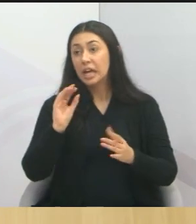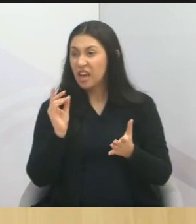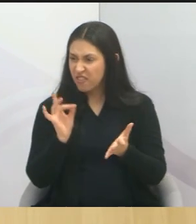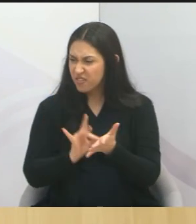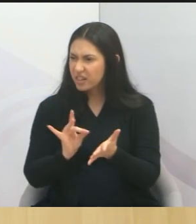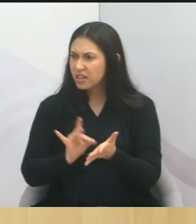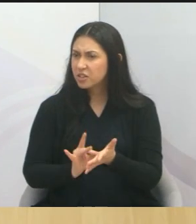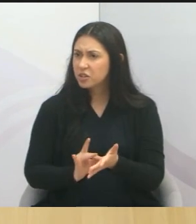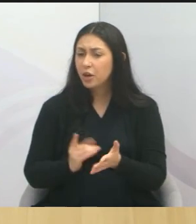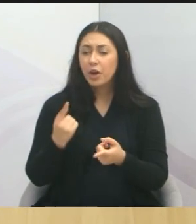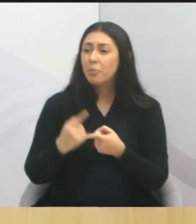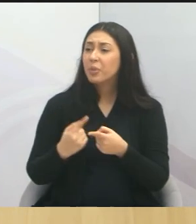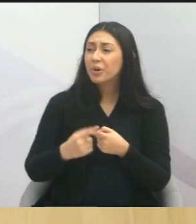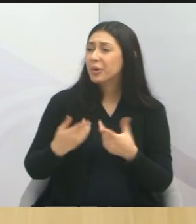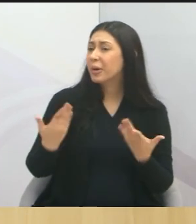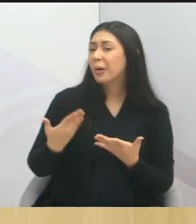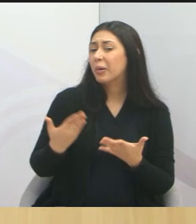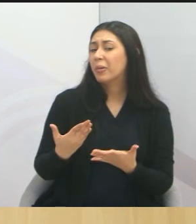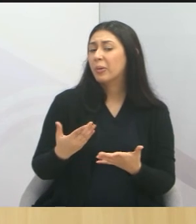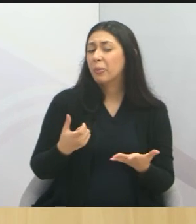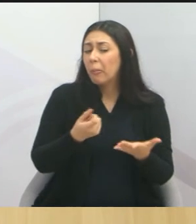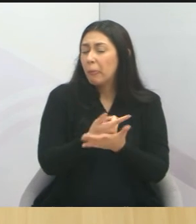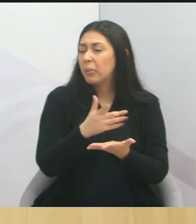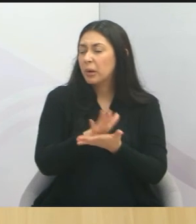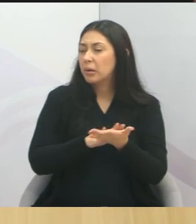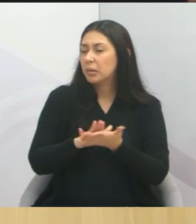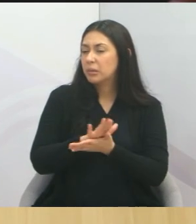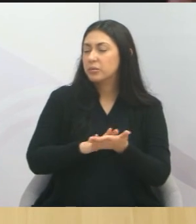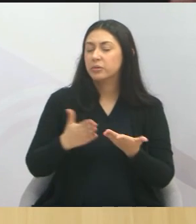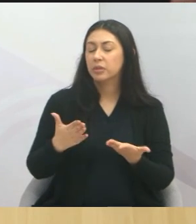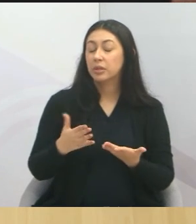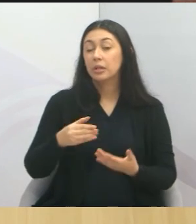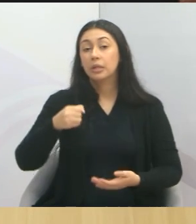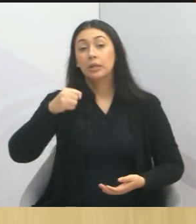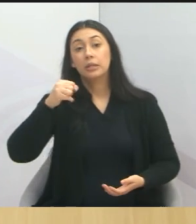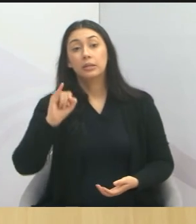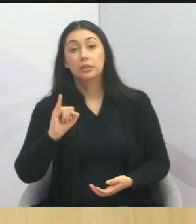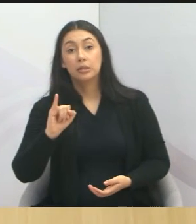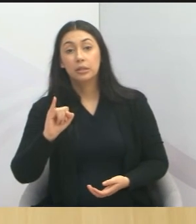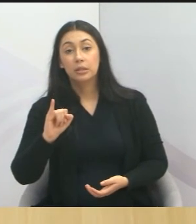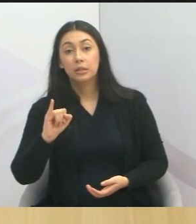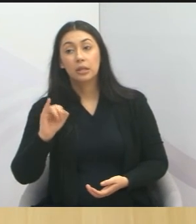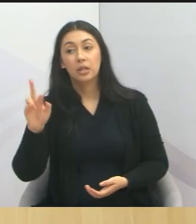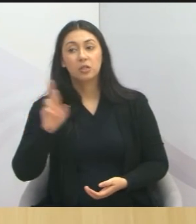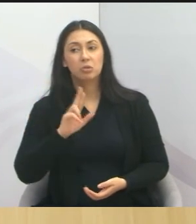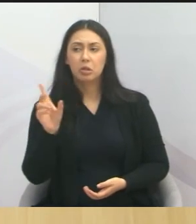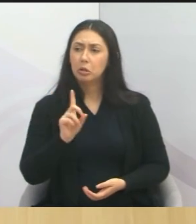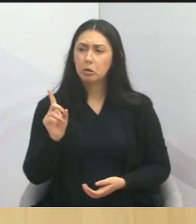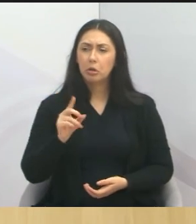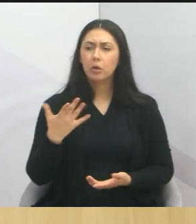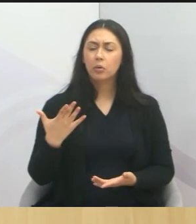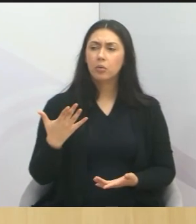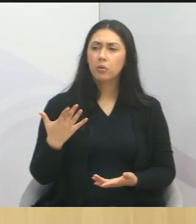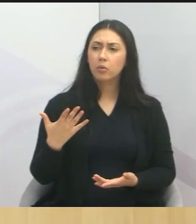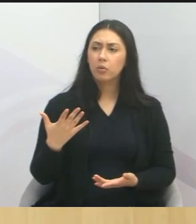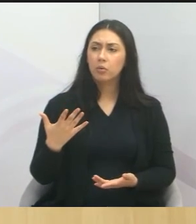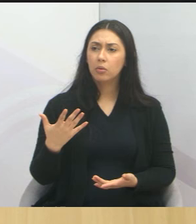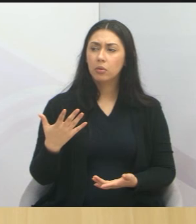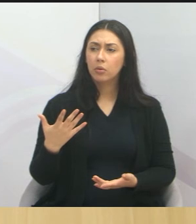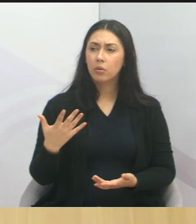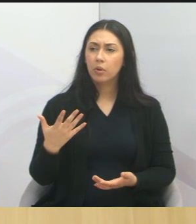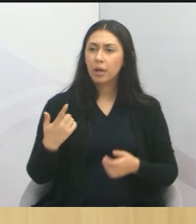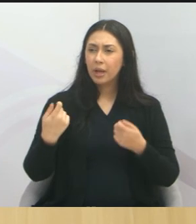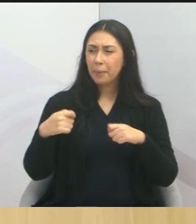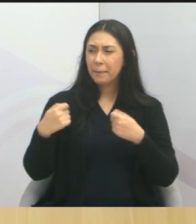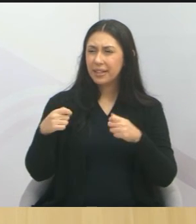a fundamentação para tal indeferimento em casa responde tem um será negativa haverá necessidade